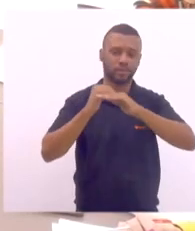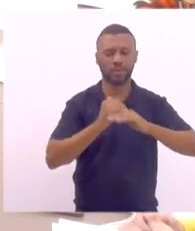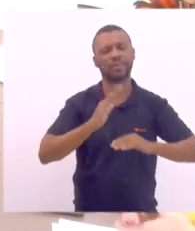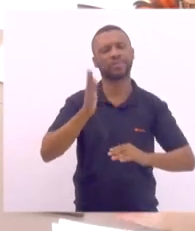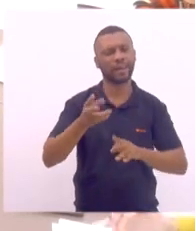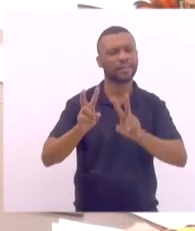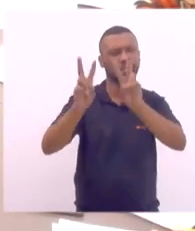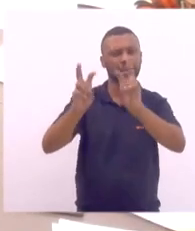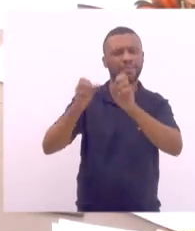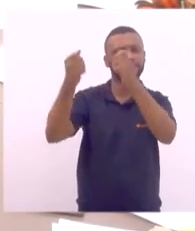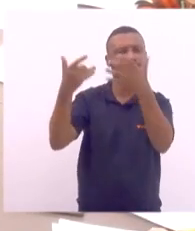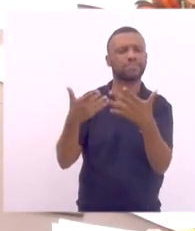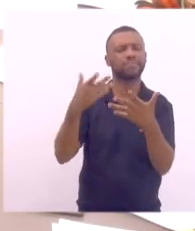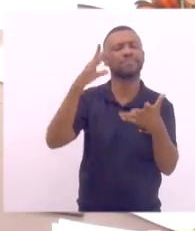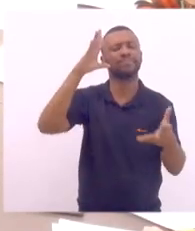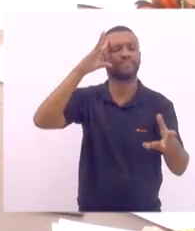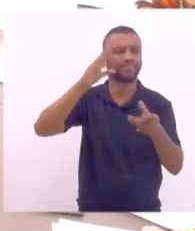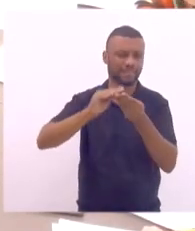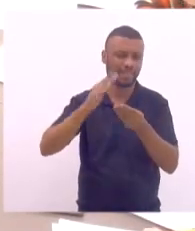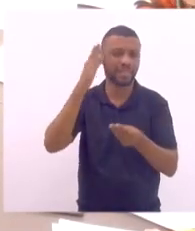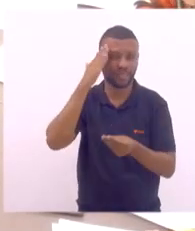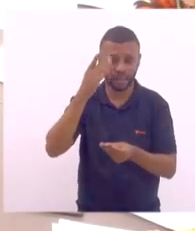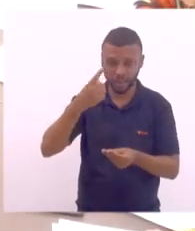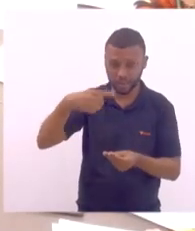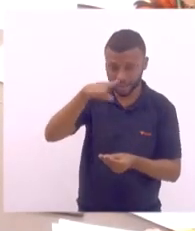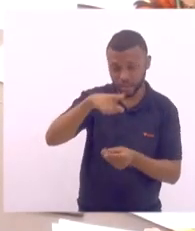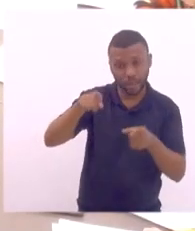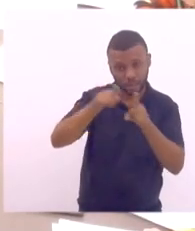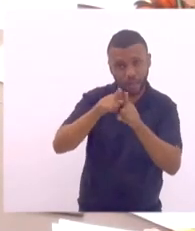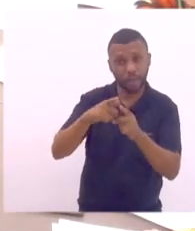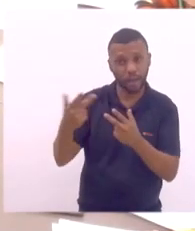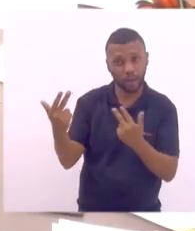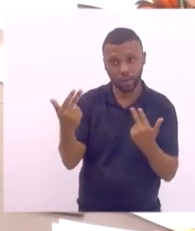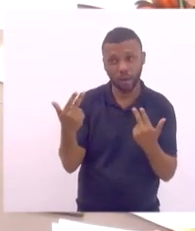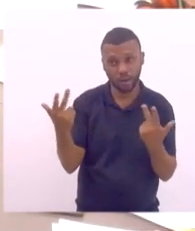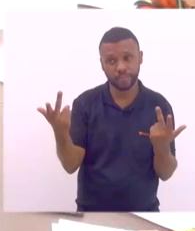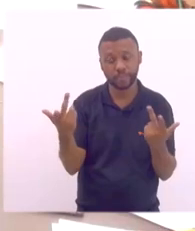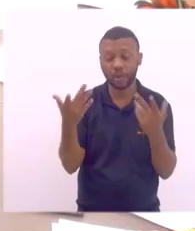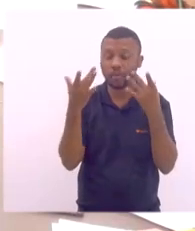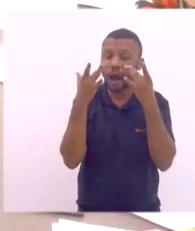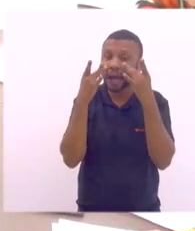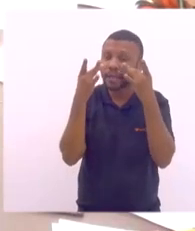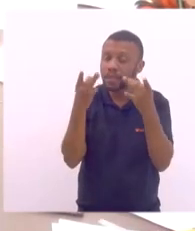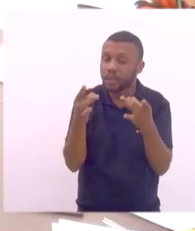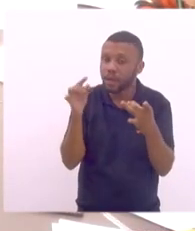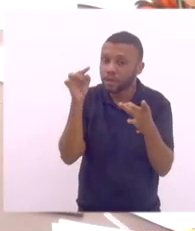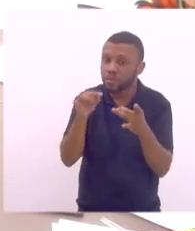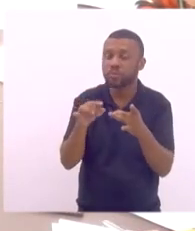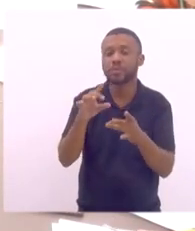tema. Vossa senhoria também, né? Então, muita atenção no DO.